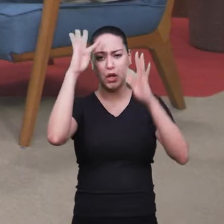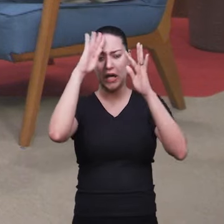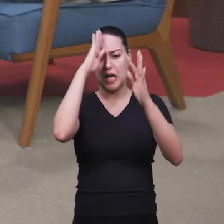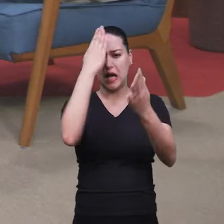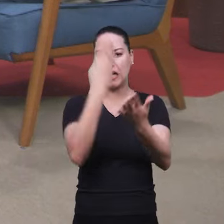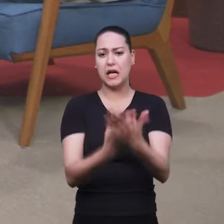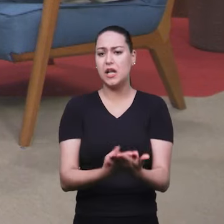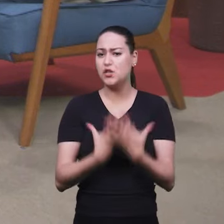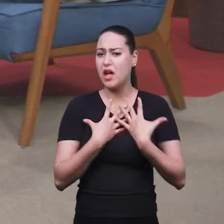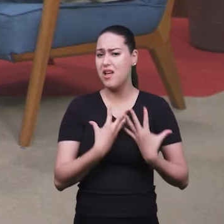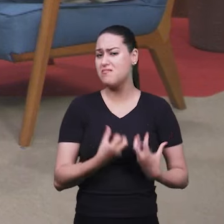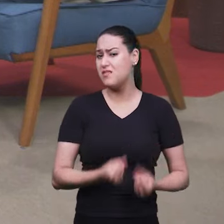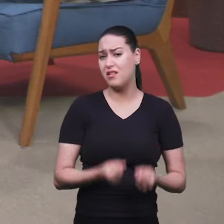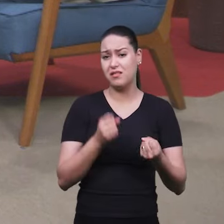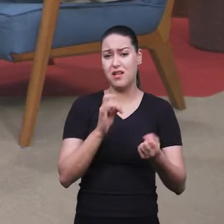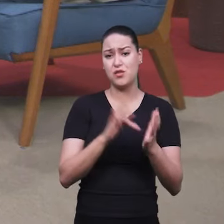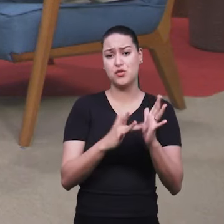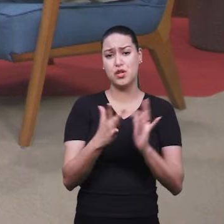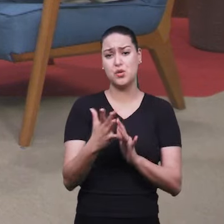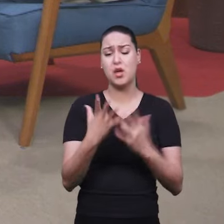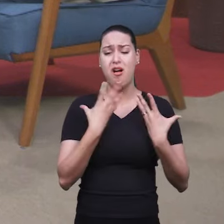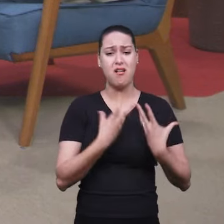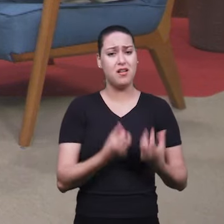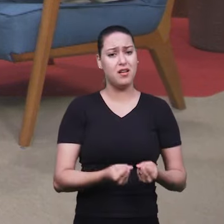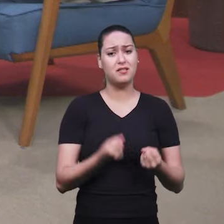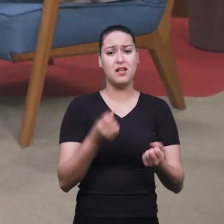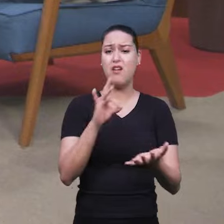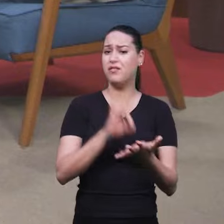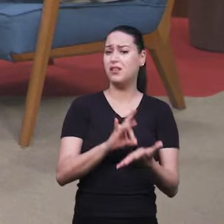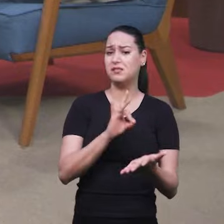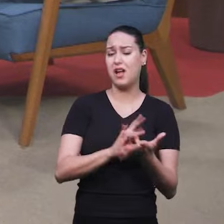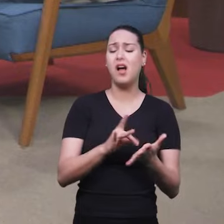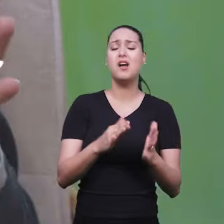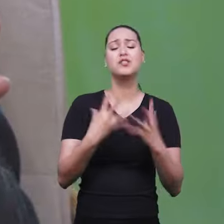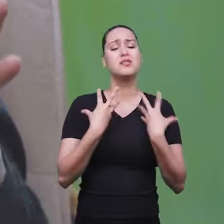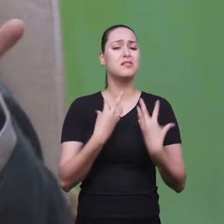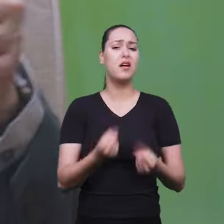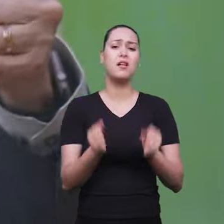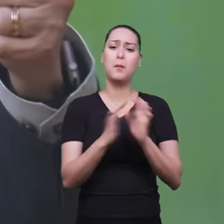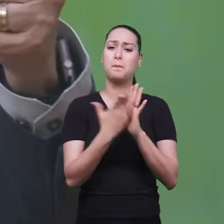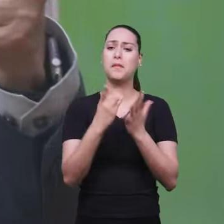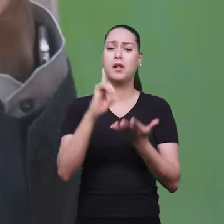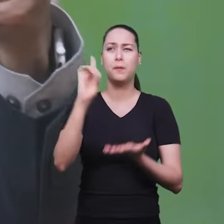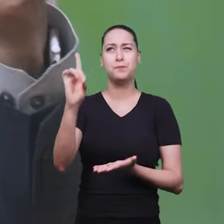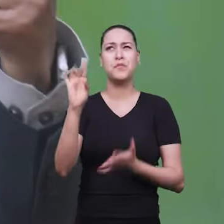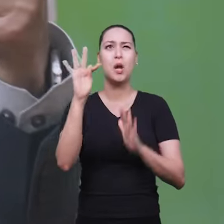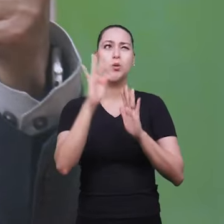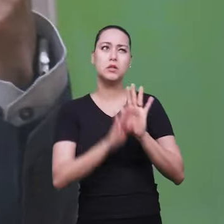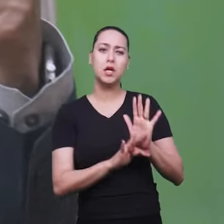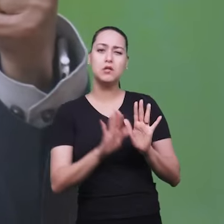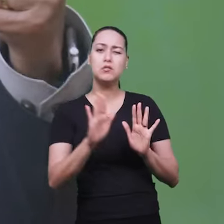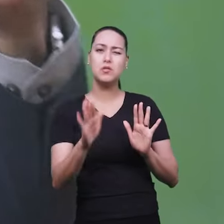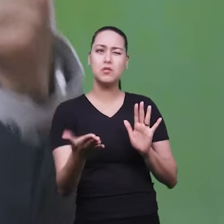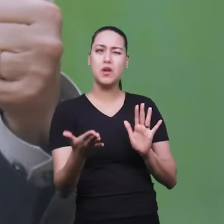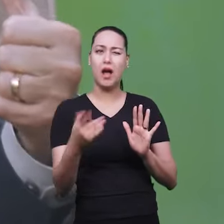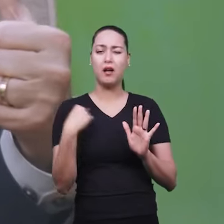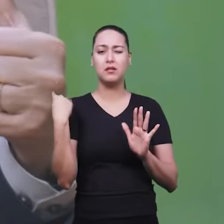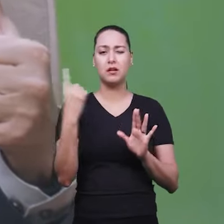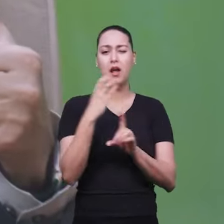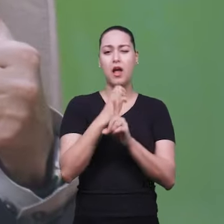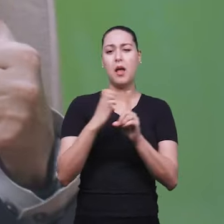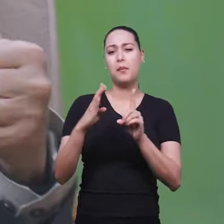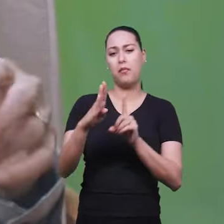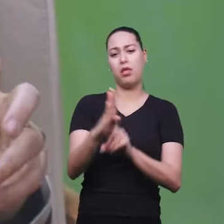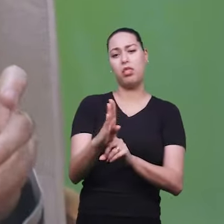homem crer, aceitar a verdade, aceitar a palavra. É um texto que foi, salvo engano, citado até na